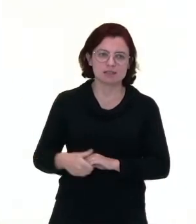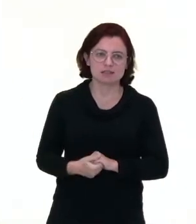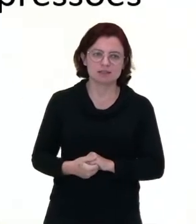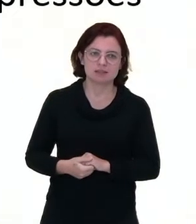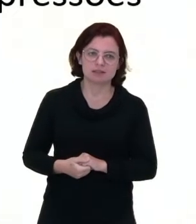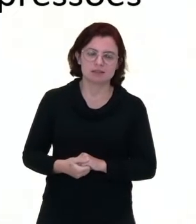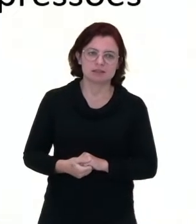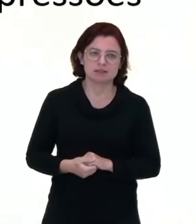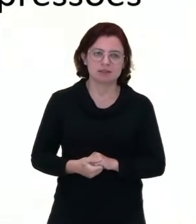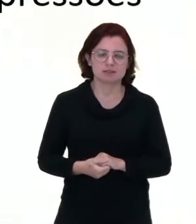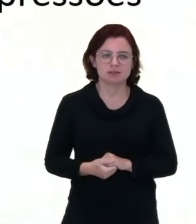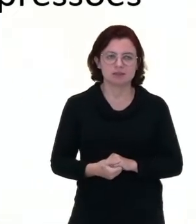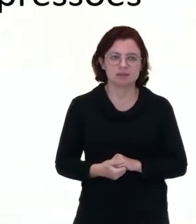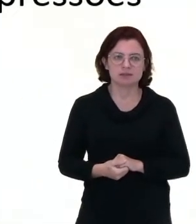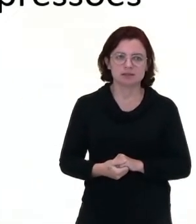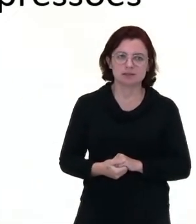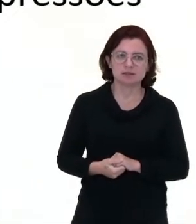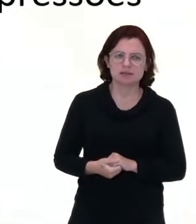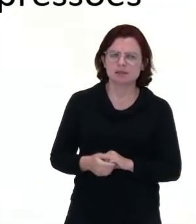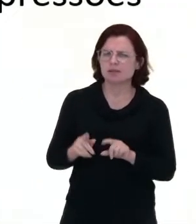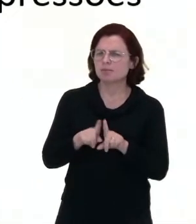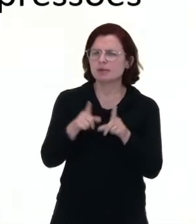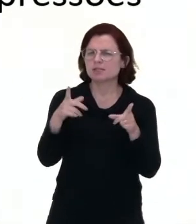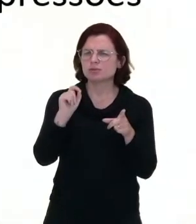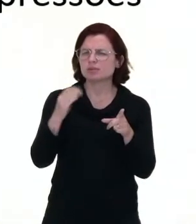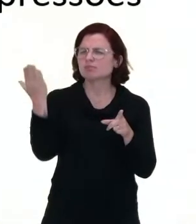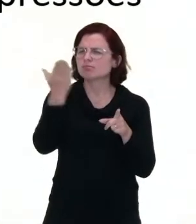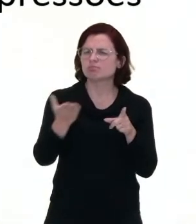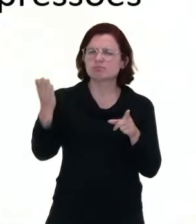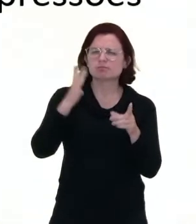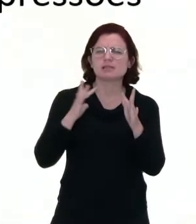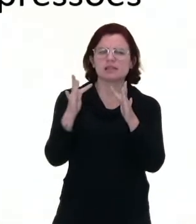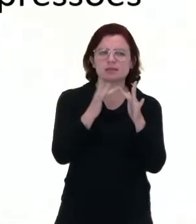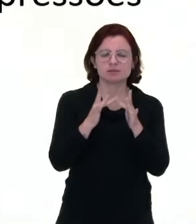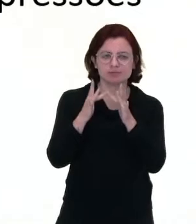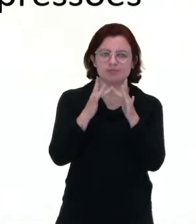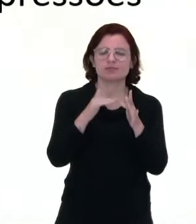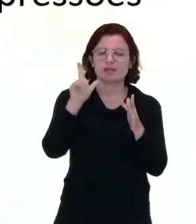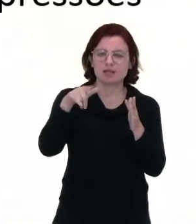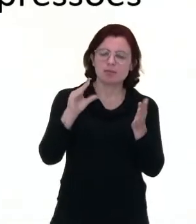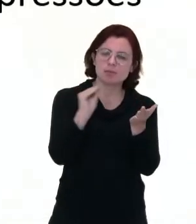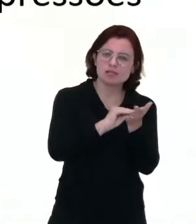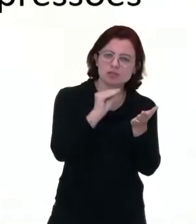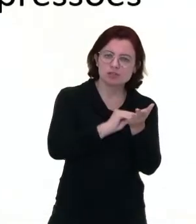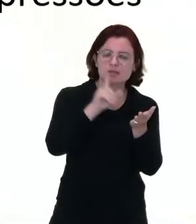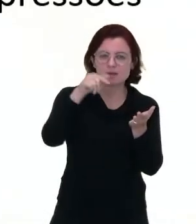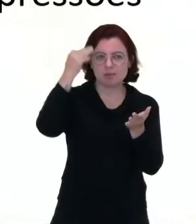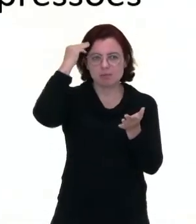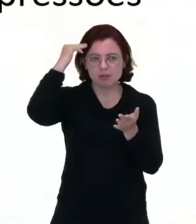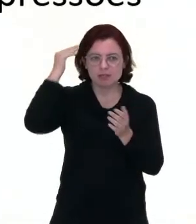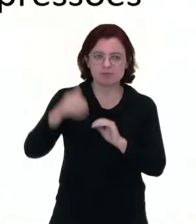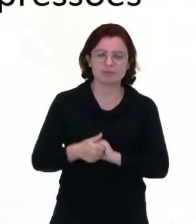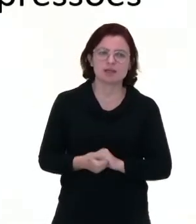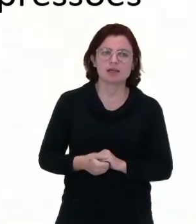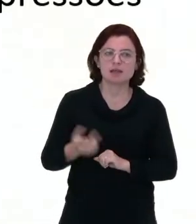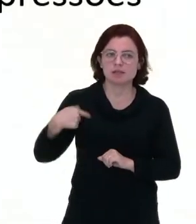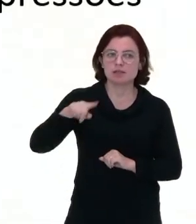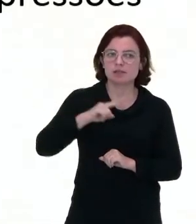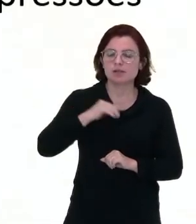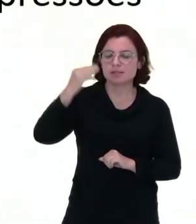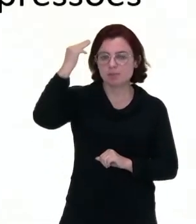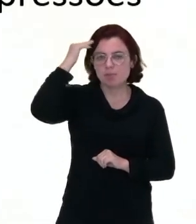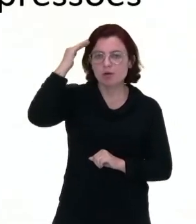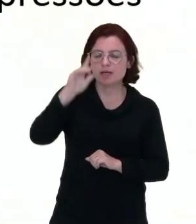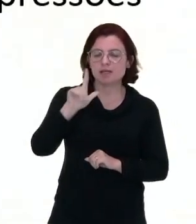de comentário social. Mas o que tudo isso tem em comum? São registros, são memórias. E aí chegamos